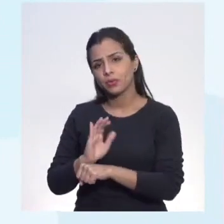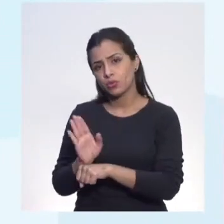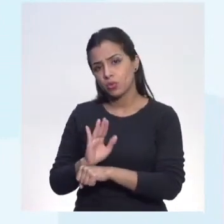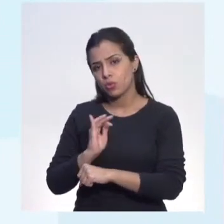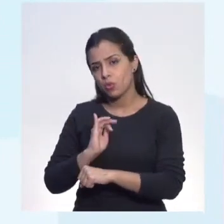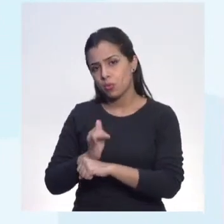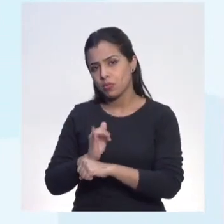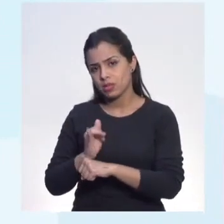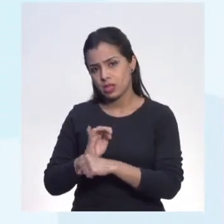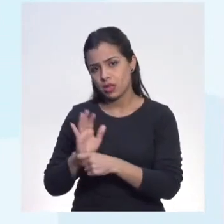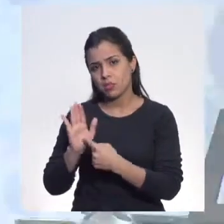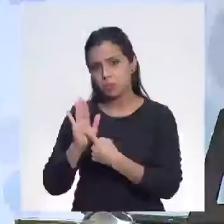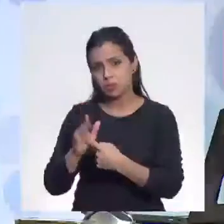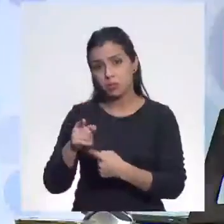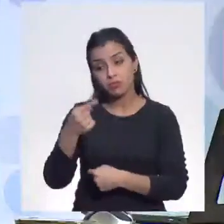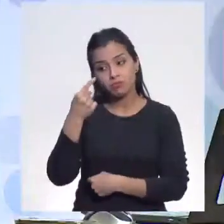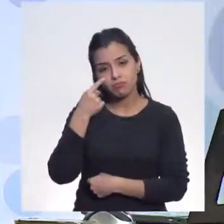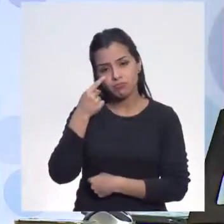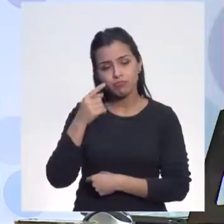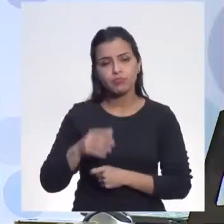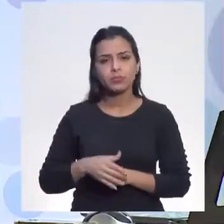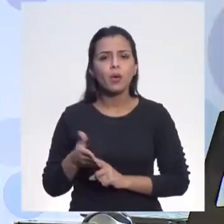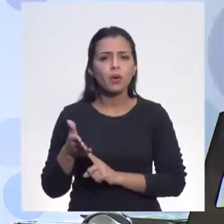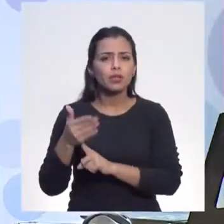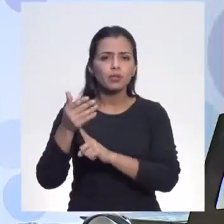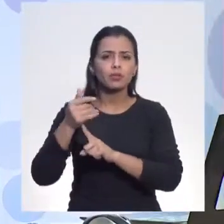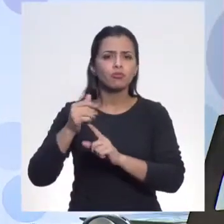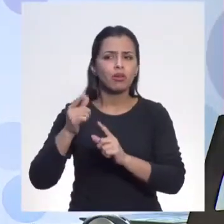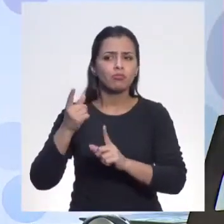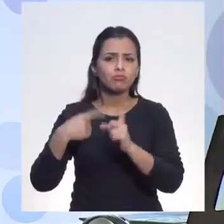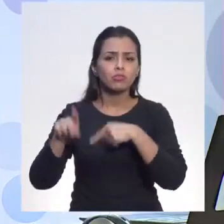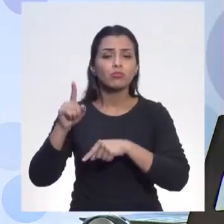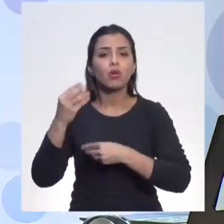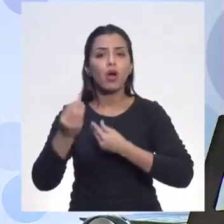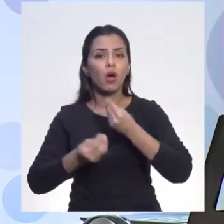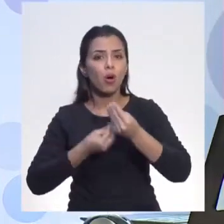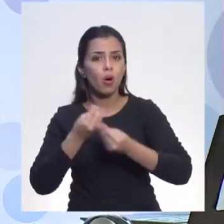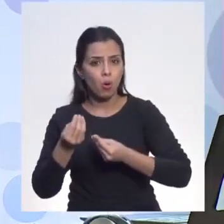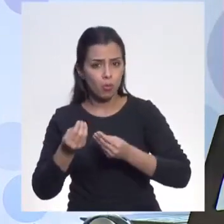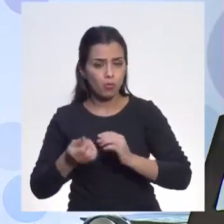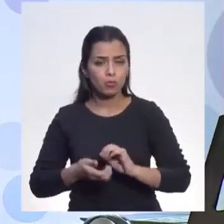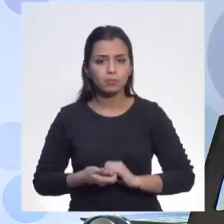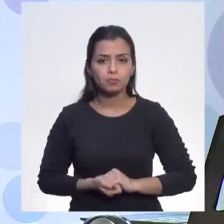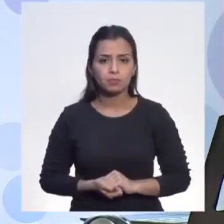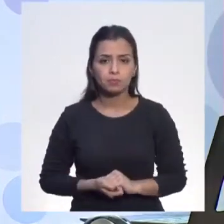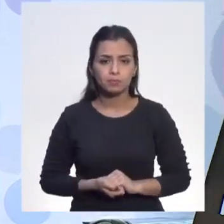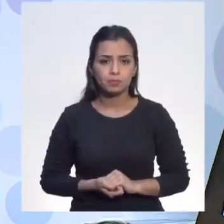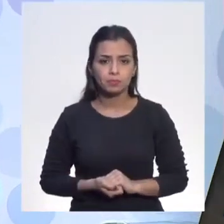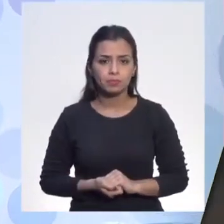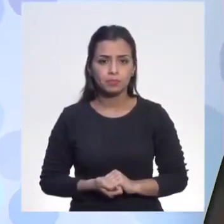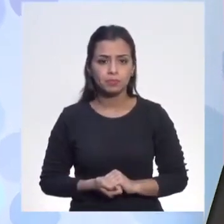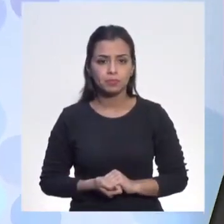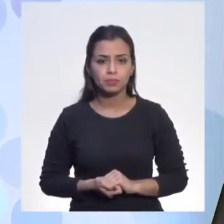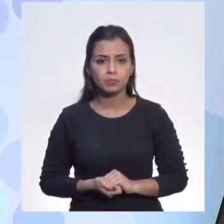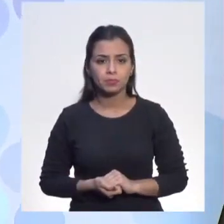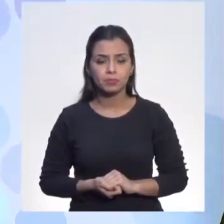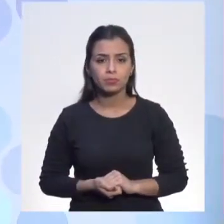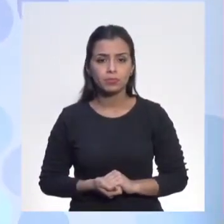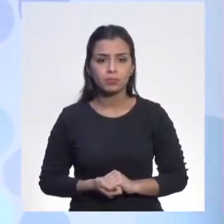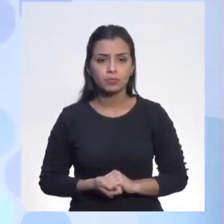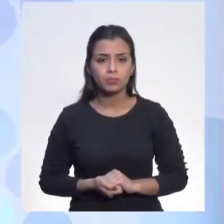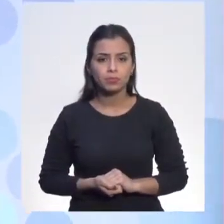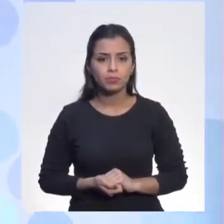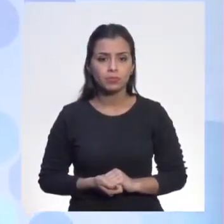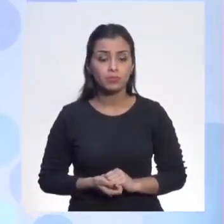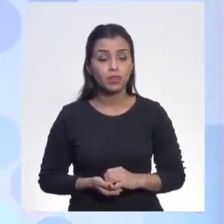essas indicações, tá? E como as tecnologias transformaram a indústria da música, ok? Continuando aqui.